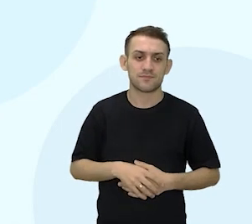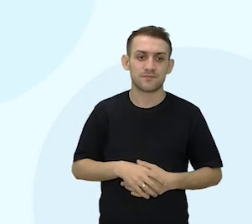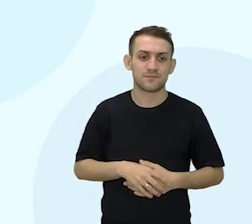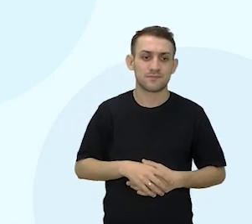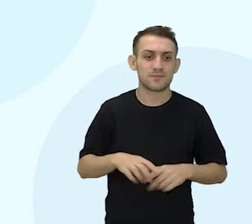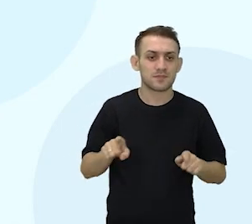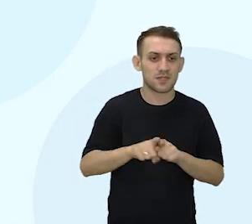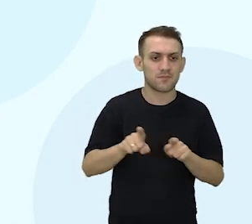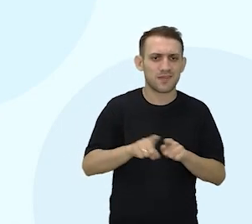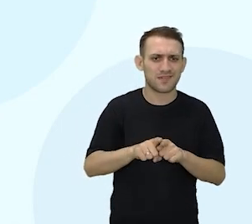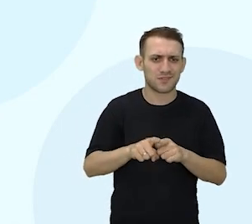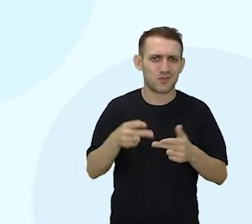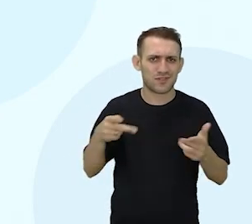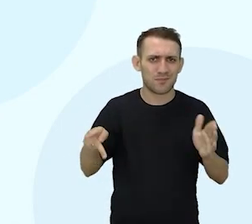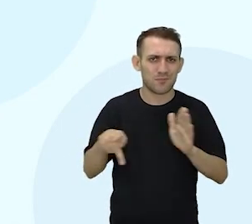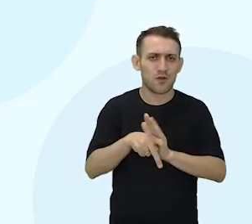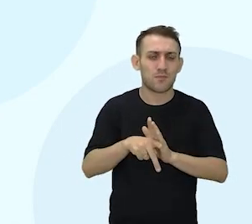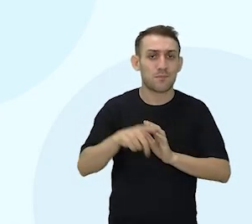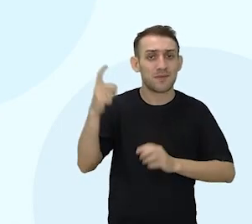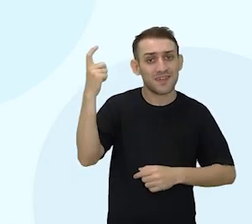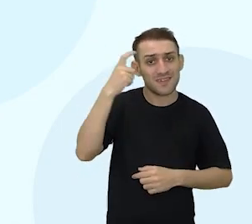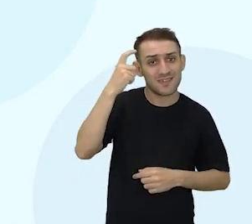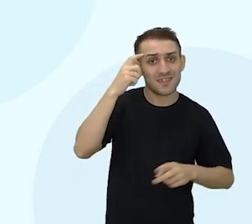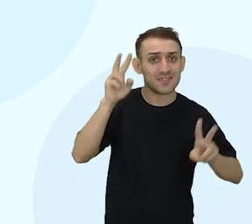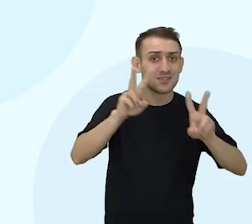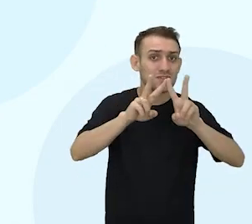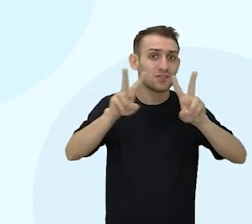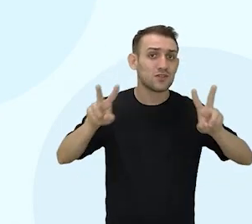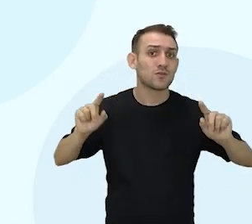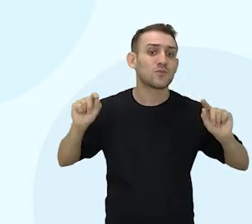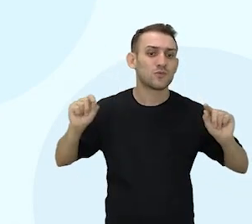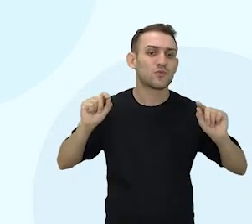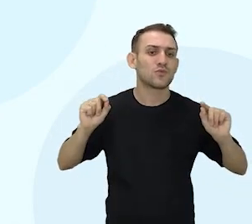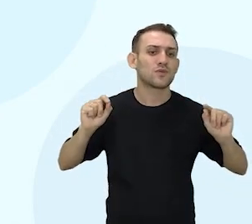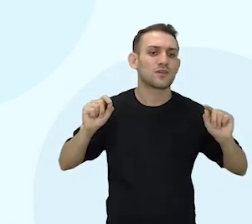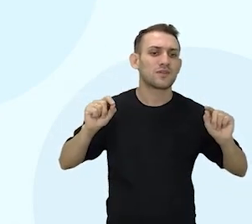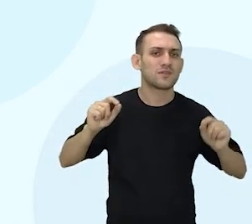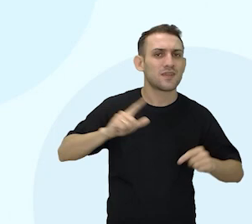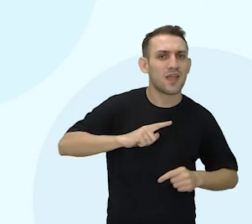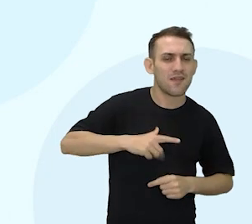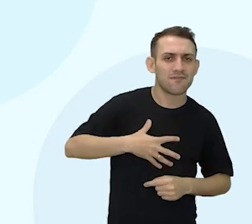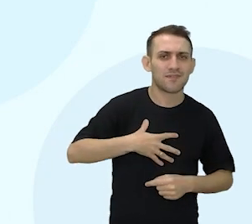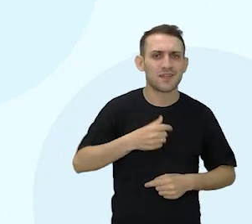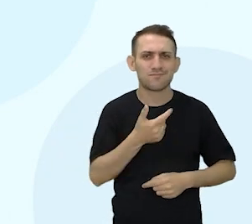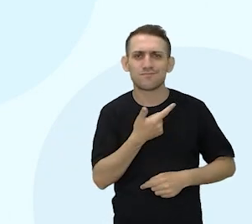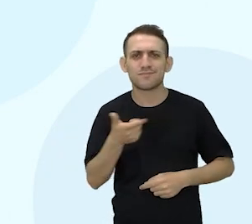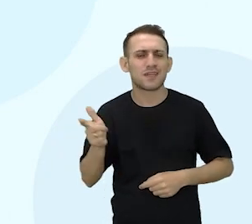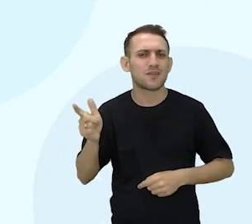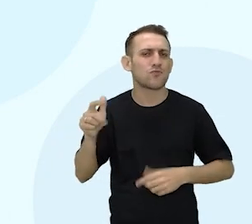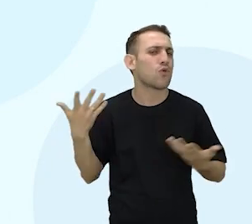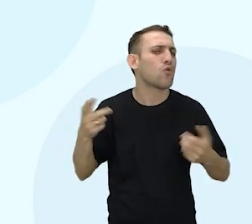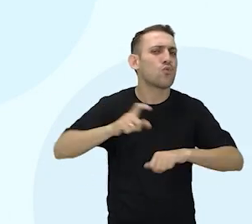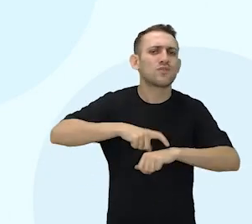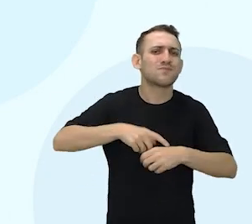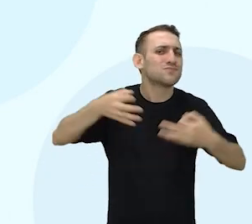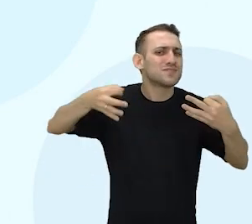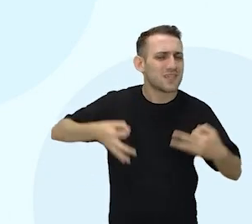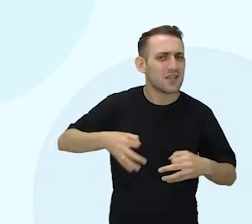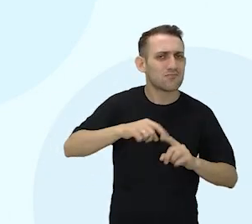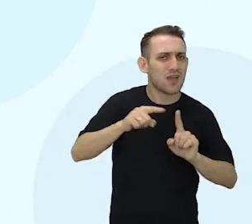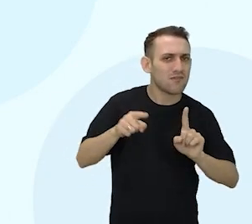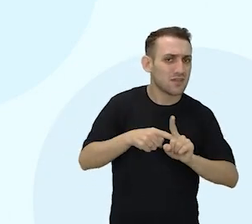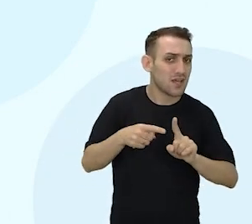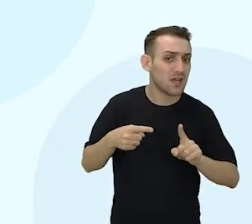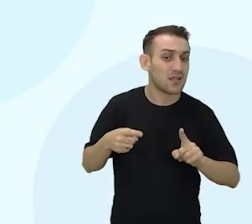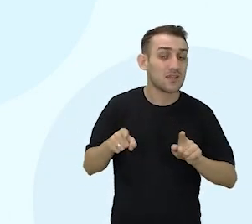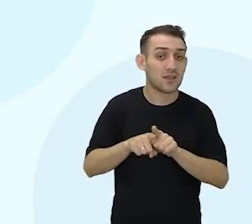também no âmbito geral, aí pensando-se na questão de ter-se ou não ter-se filhos, em que momento da vida, e